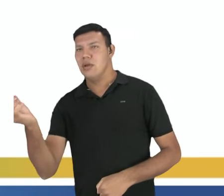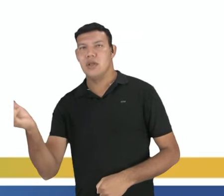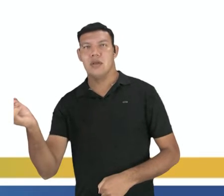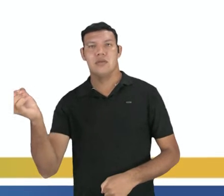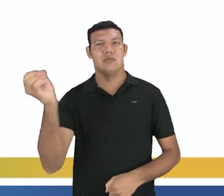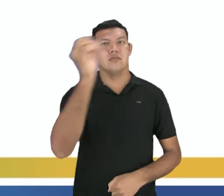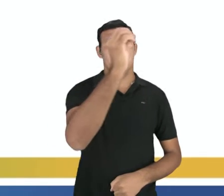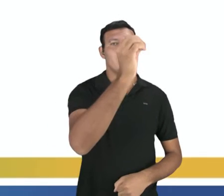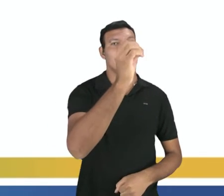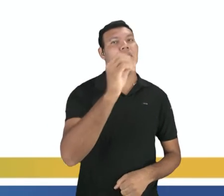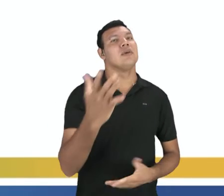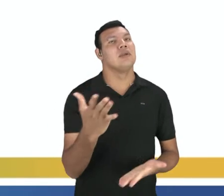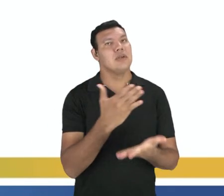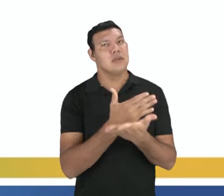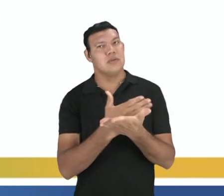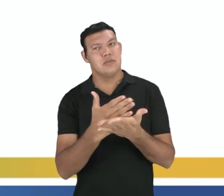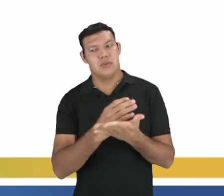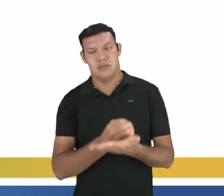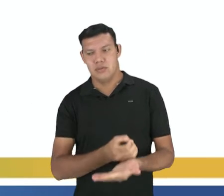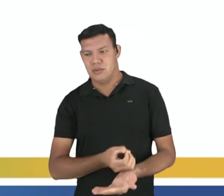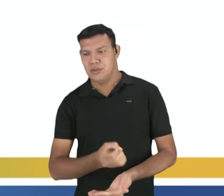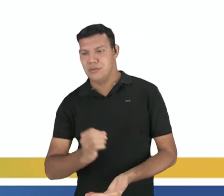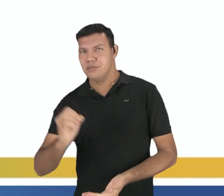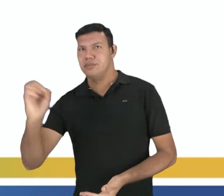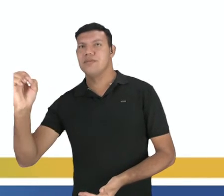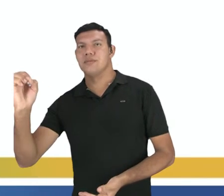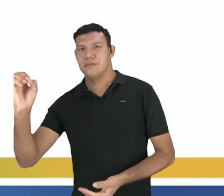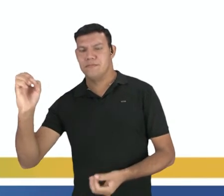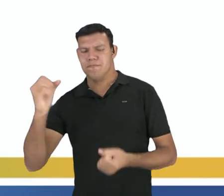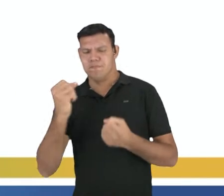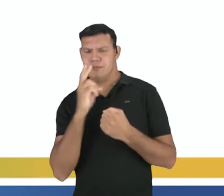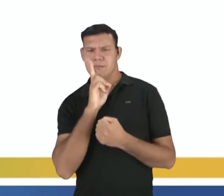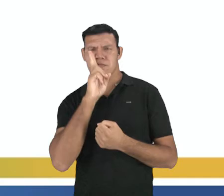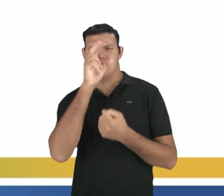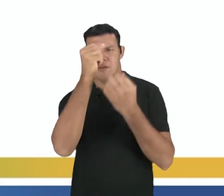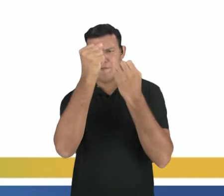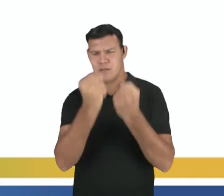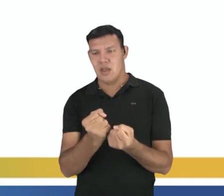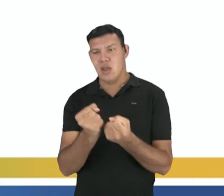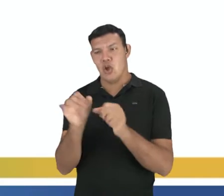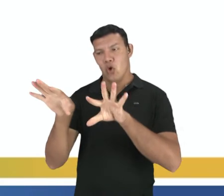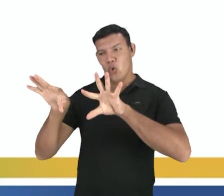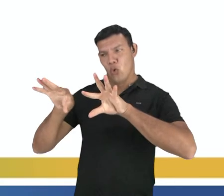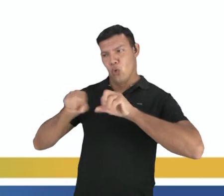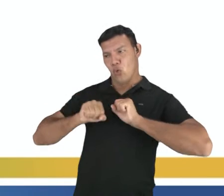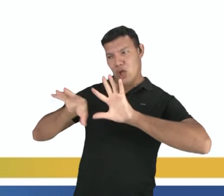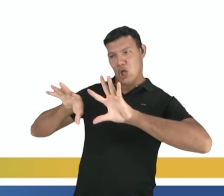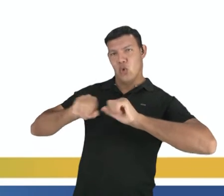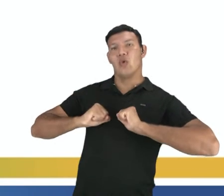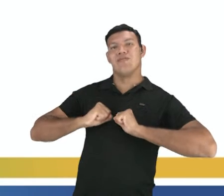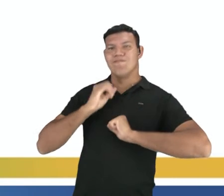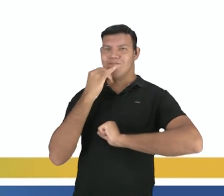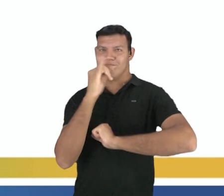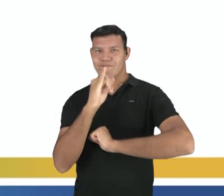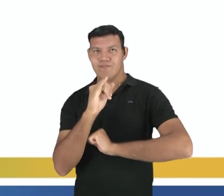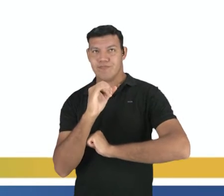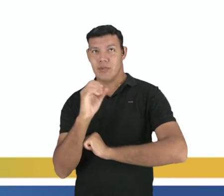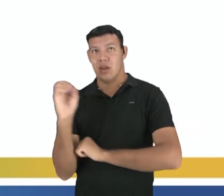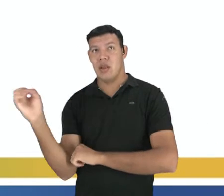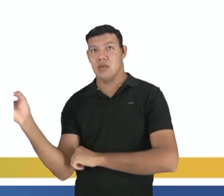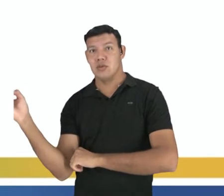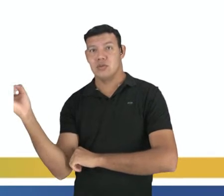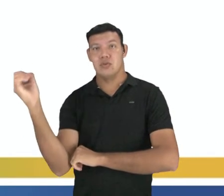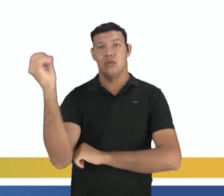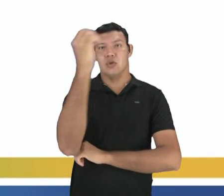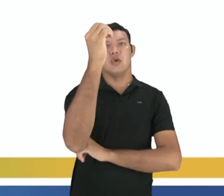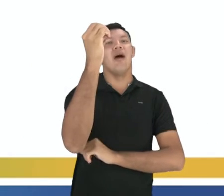assim inicialmente ao quando ele for subindo a força peso vai retirando a energia quando ele chega lá em cima ela